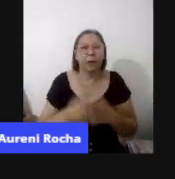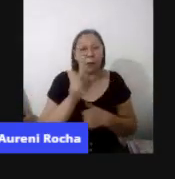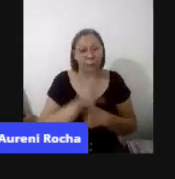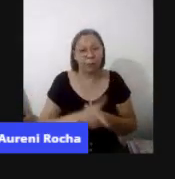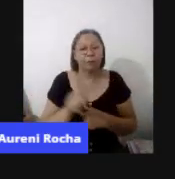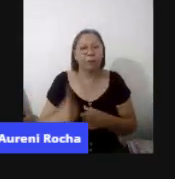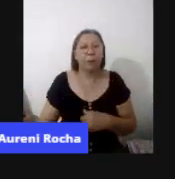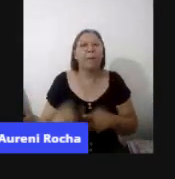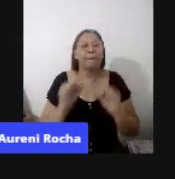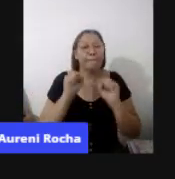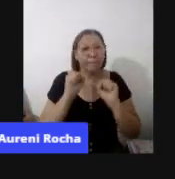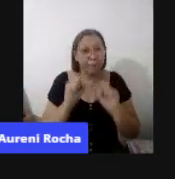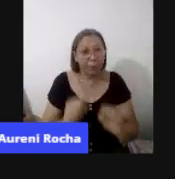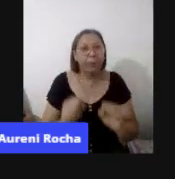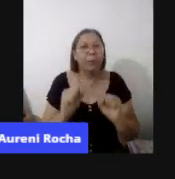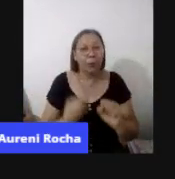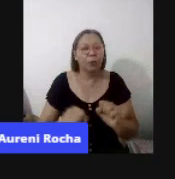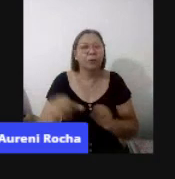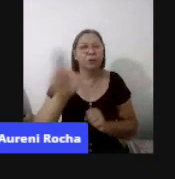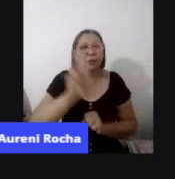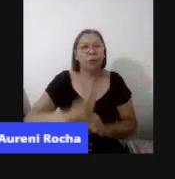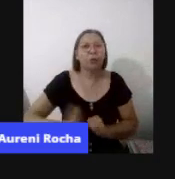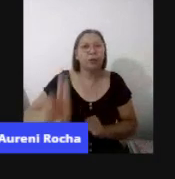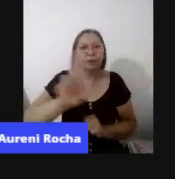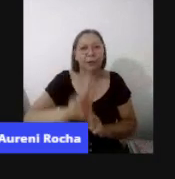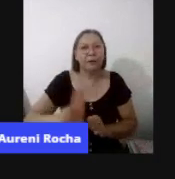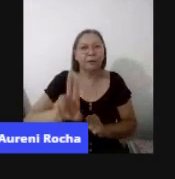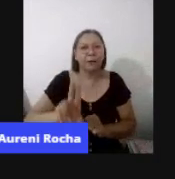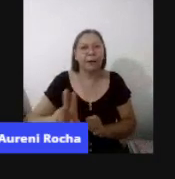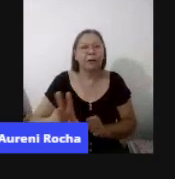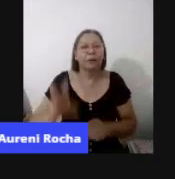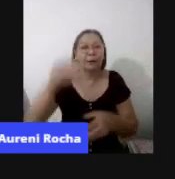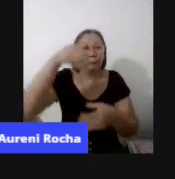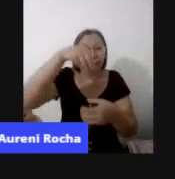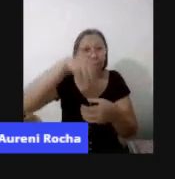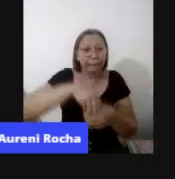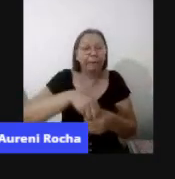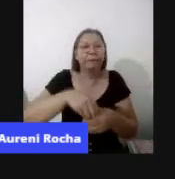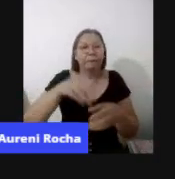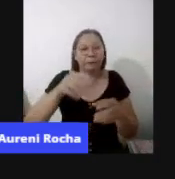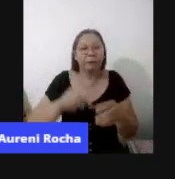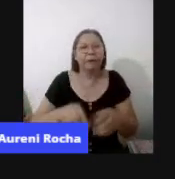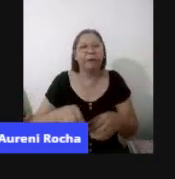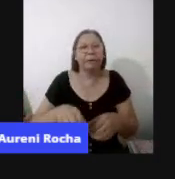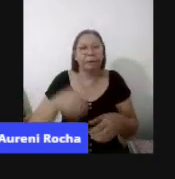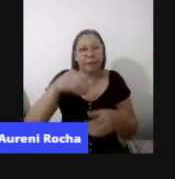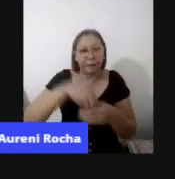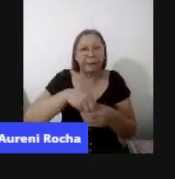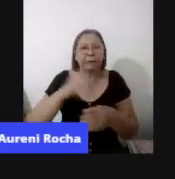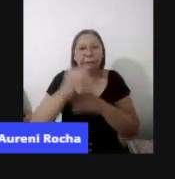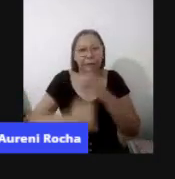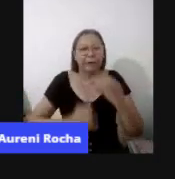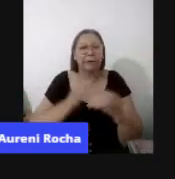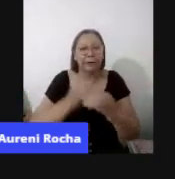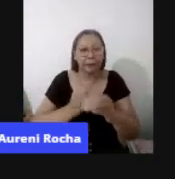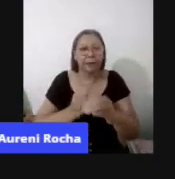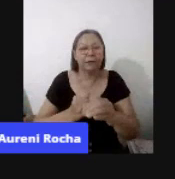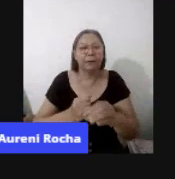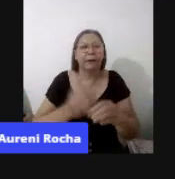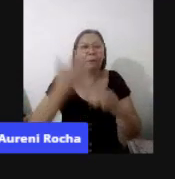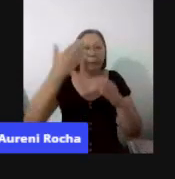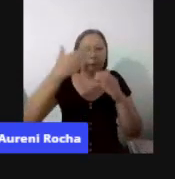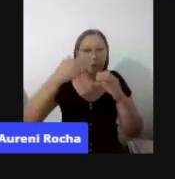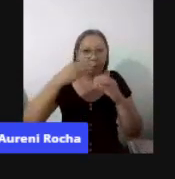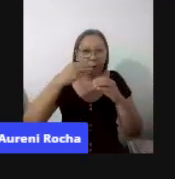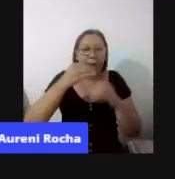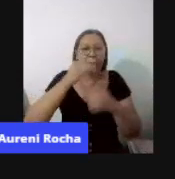utilizar disso que já está produzido dentro da rede, dentro da internet, para mandar para as famílias,